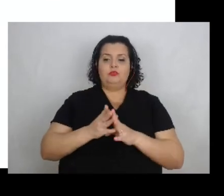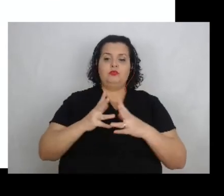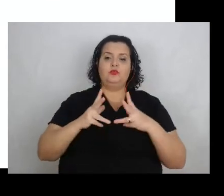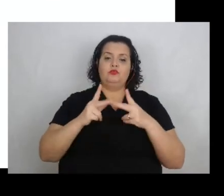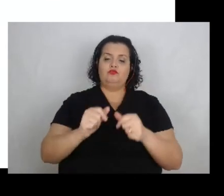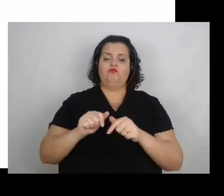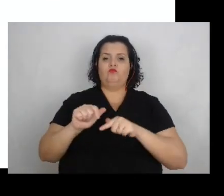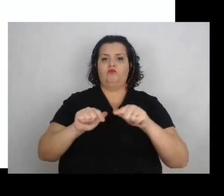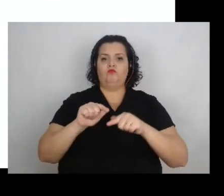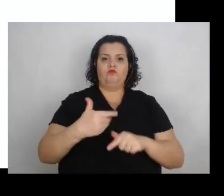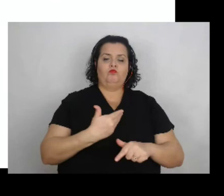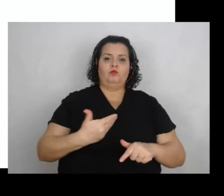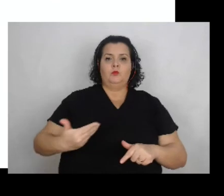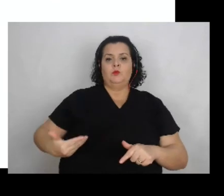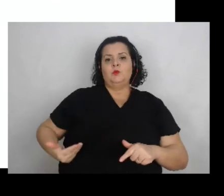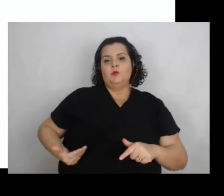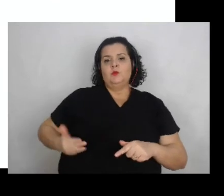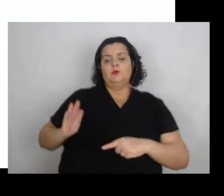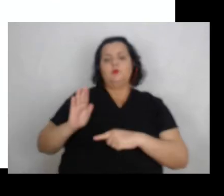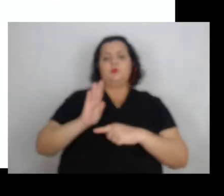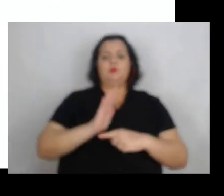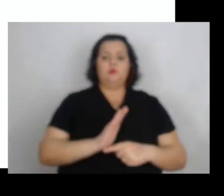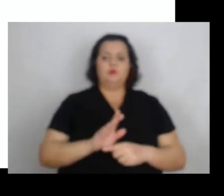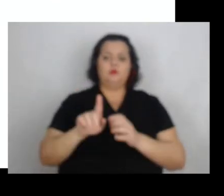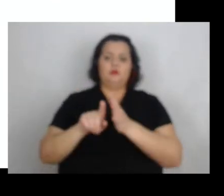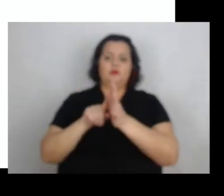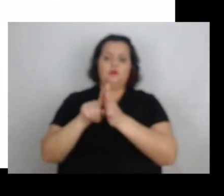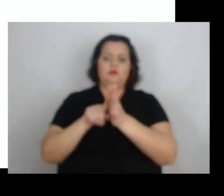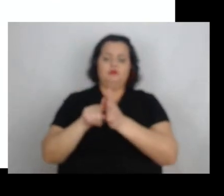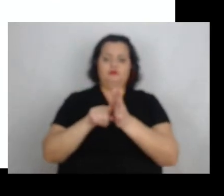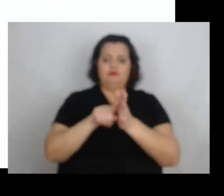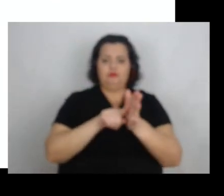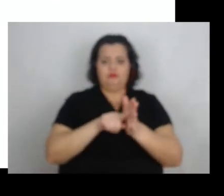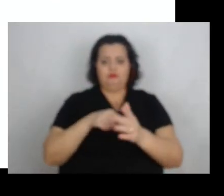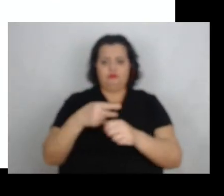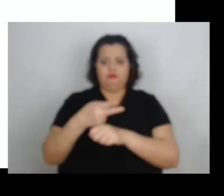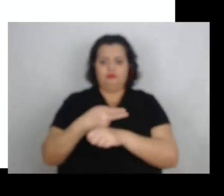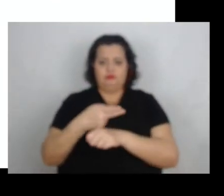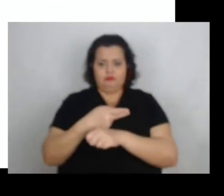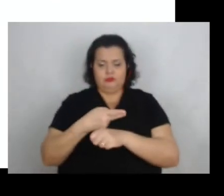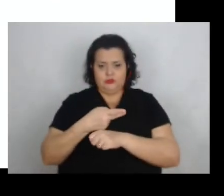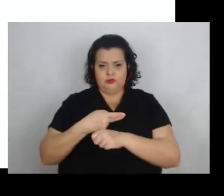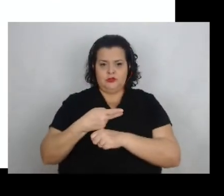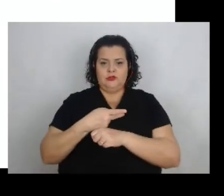ajudar com a implementação dos levantamentos epidemiológicos nas bases de dados secundárias,